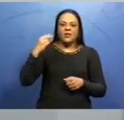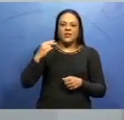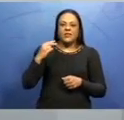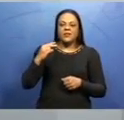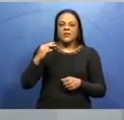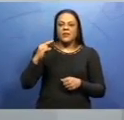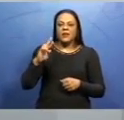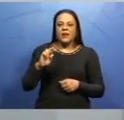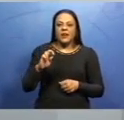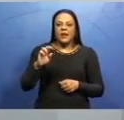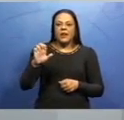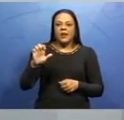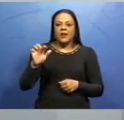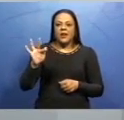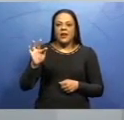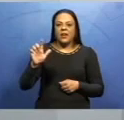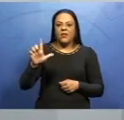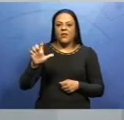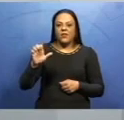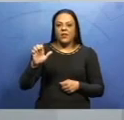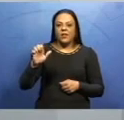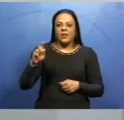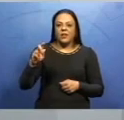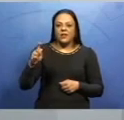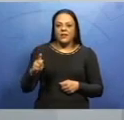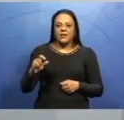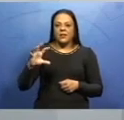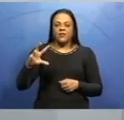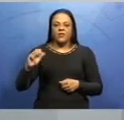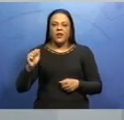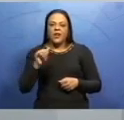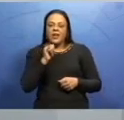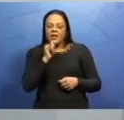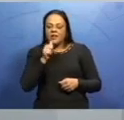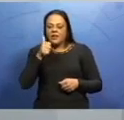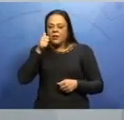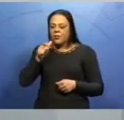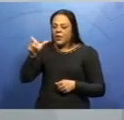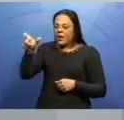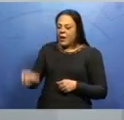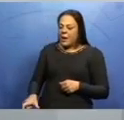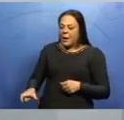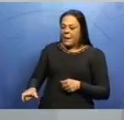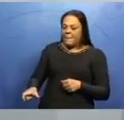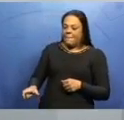pelo verbo. Maria arrumou-se para a festa.